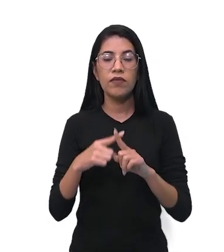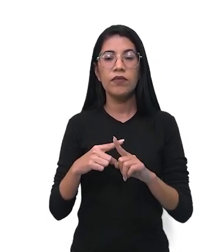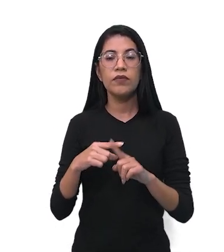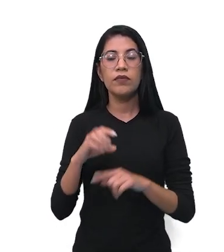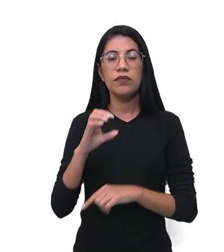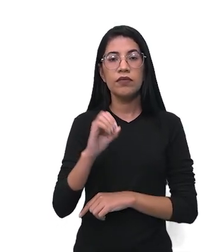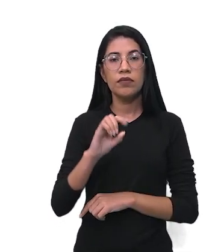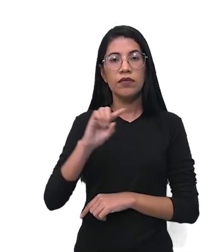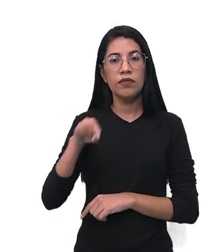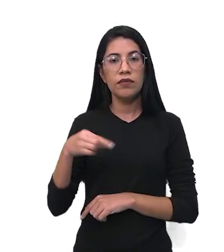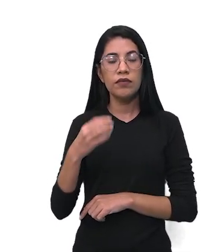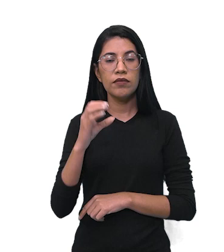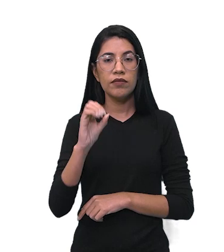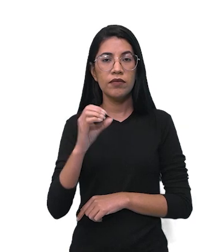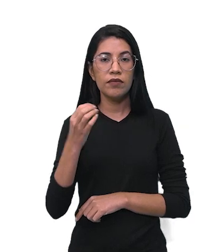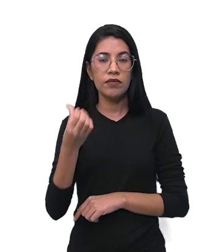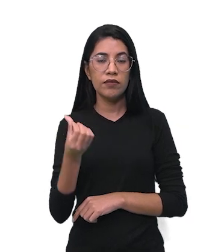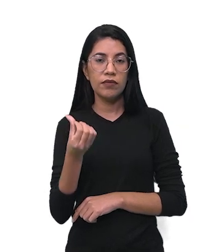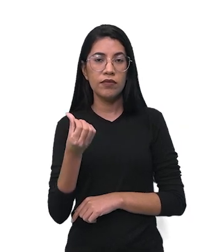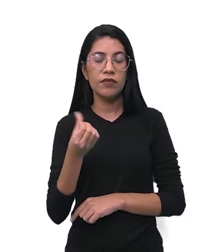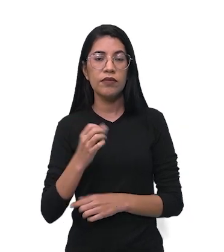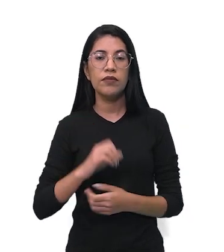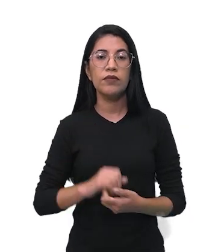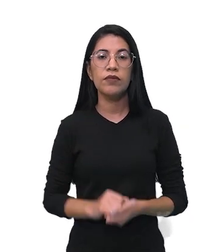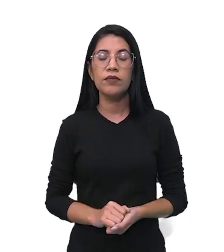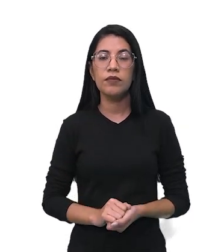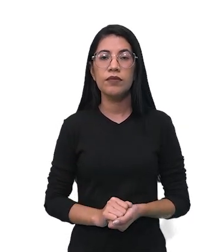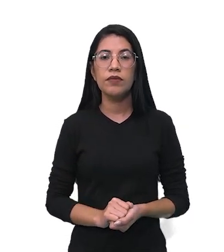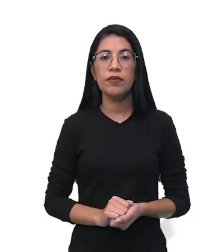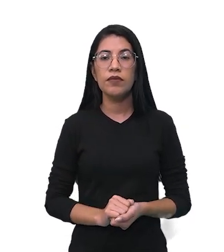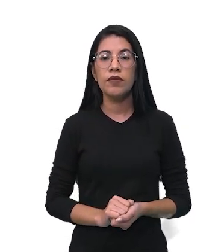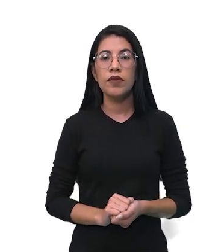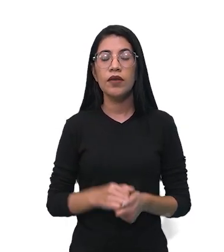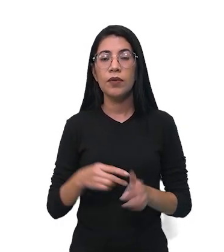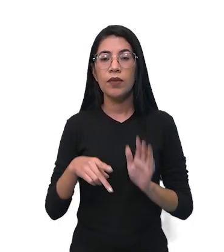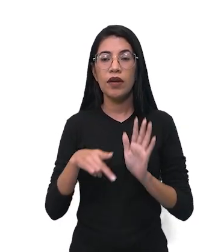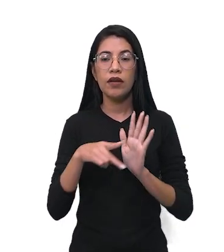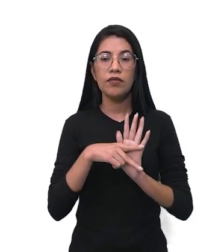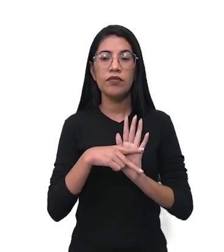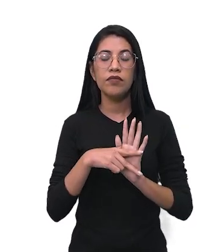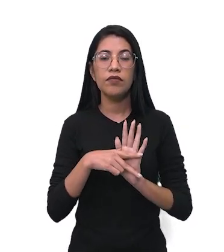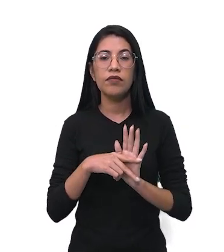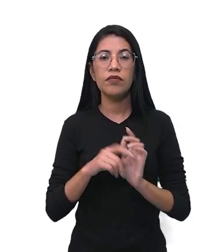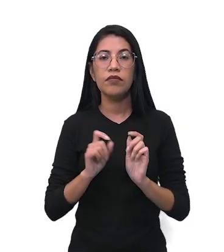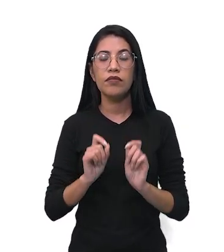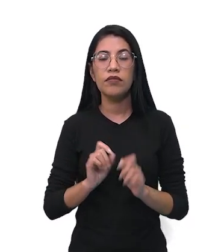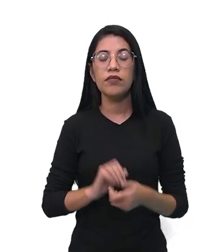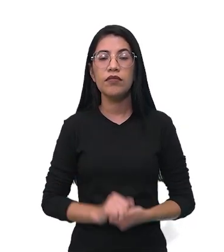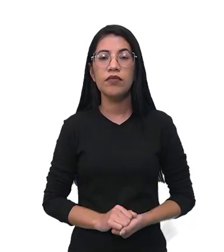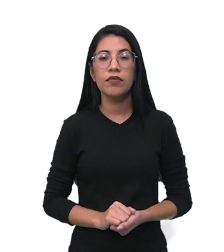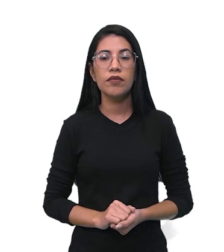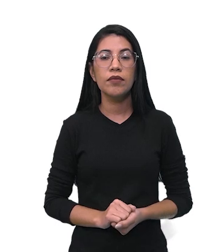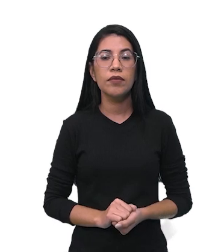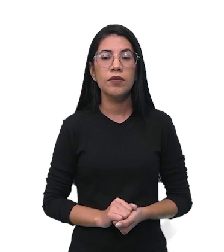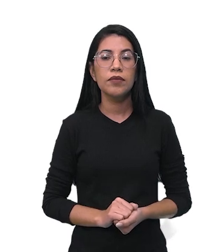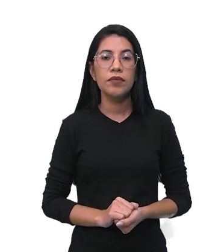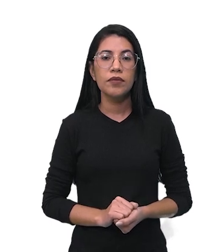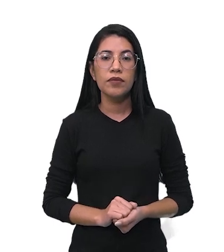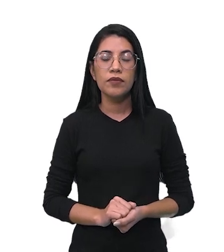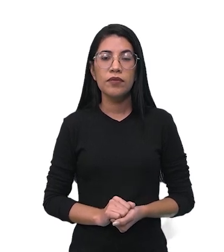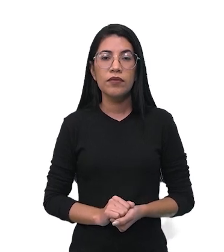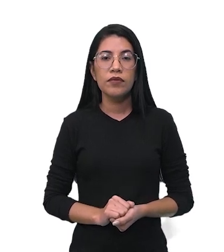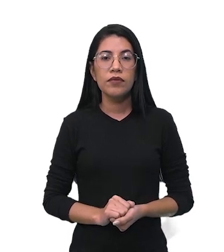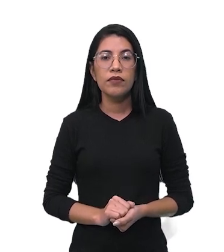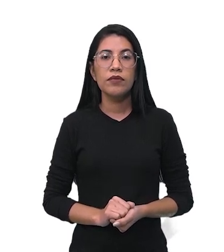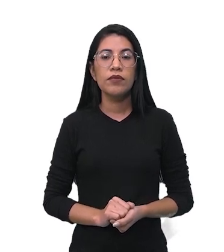vezes 0,06. Então o resultado aí, ó, 25 vezes 0,06 vai